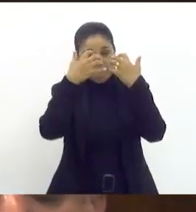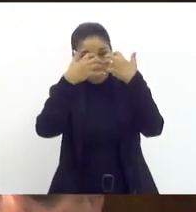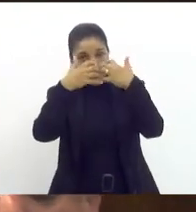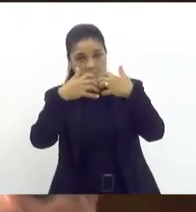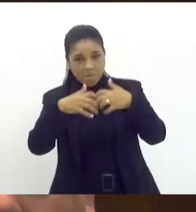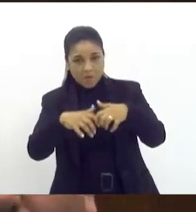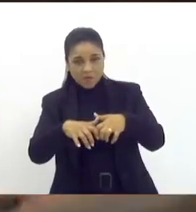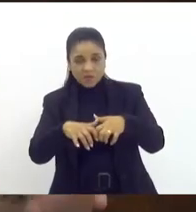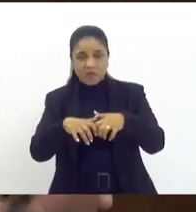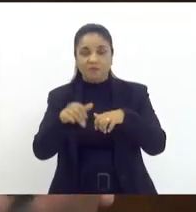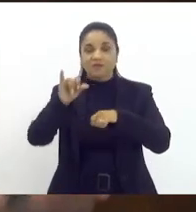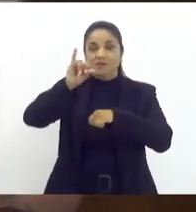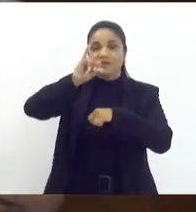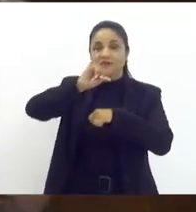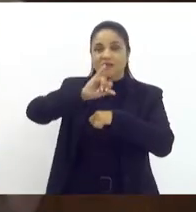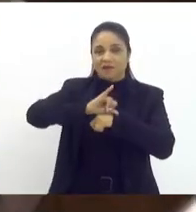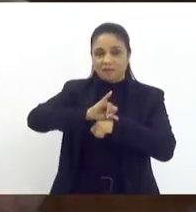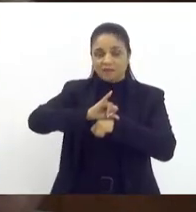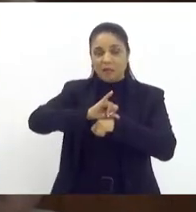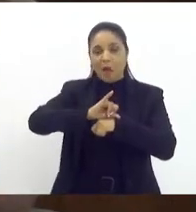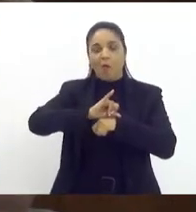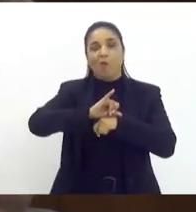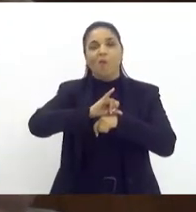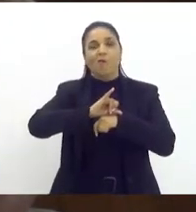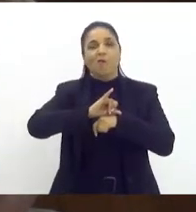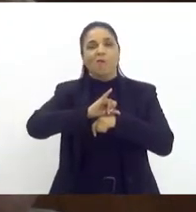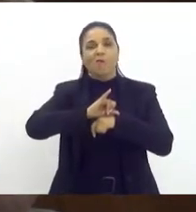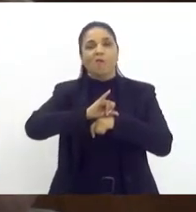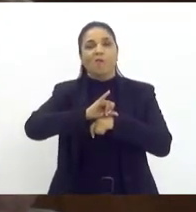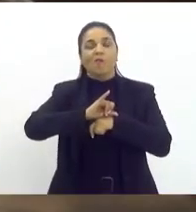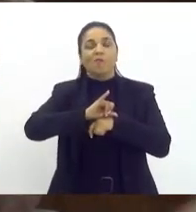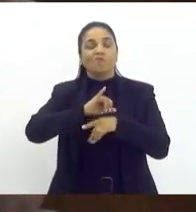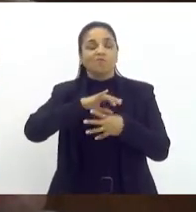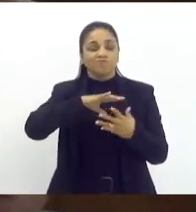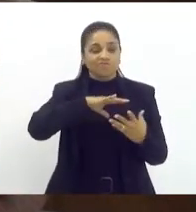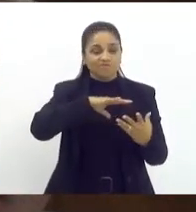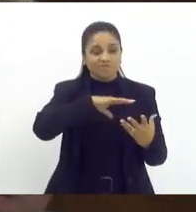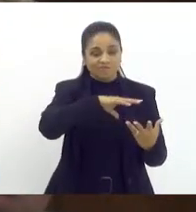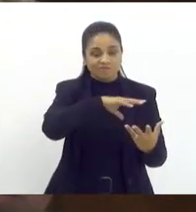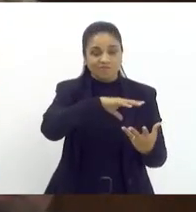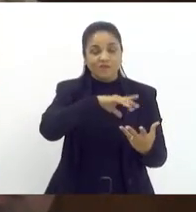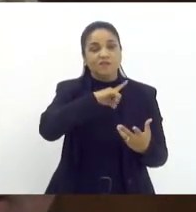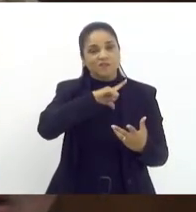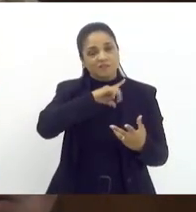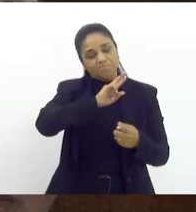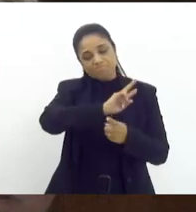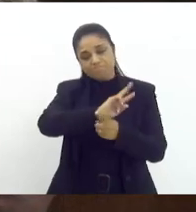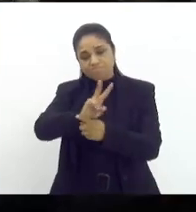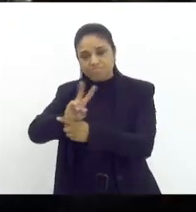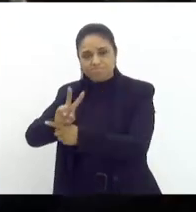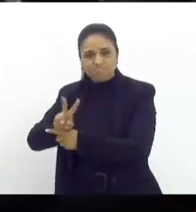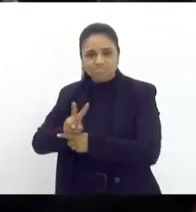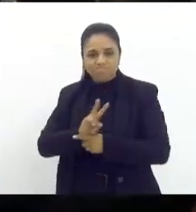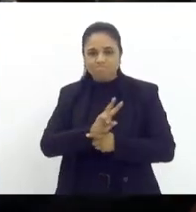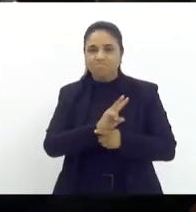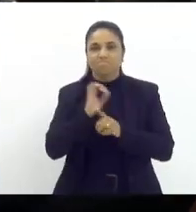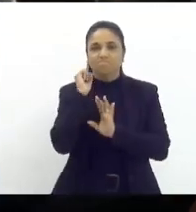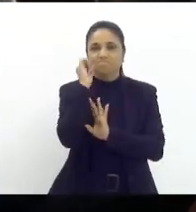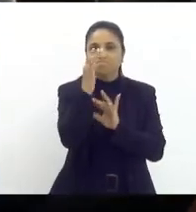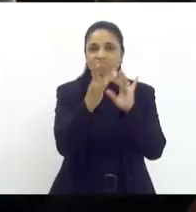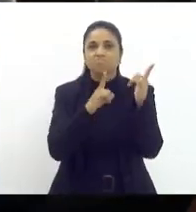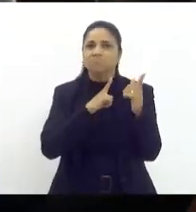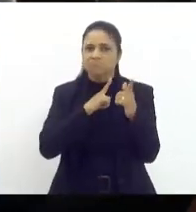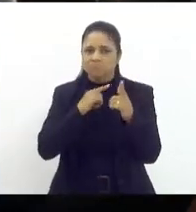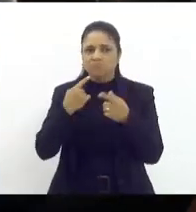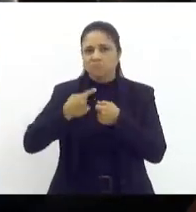unidades conservação para quem não sabe Petrópolis é um município Deputado Yuri me corrija do tamanho